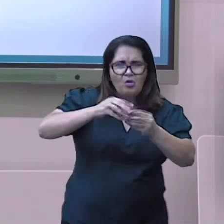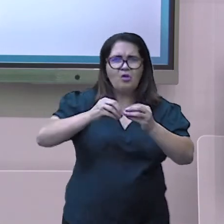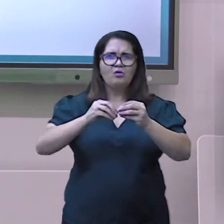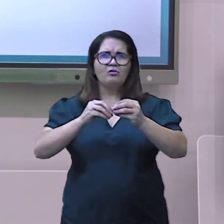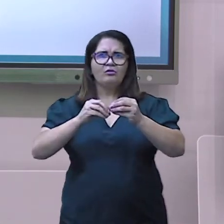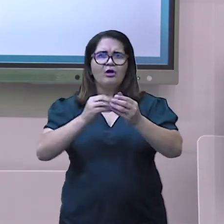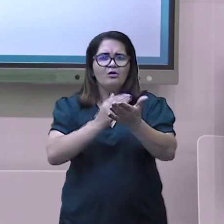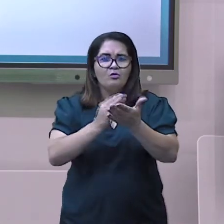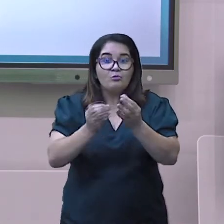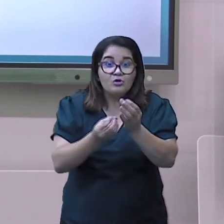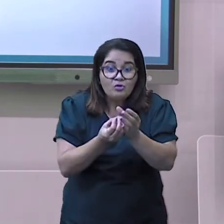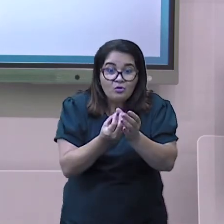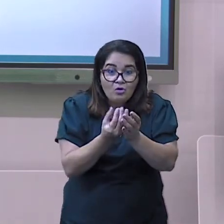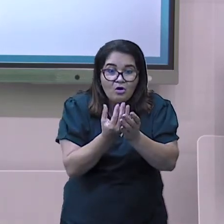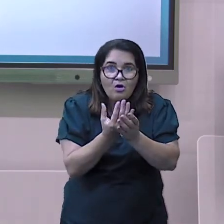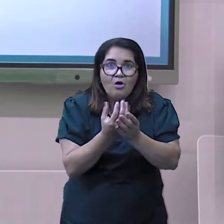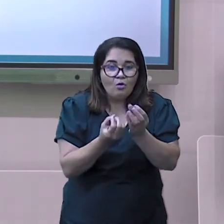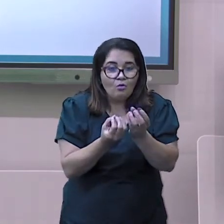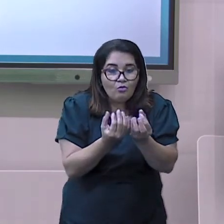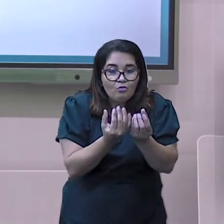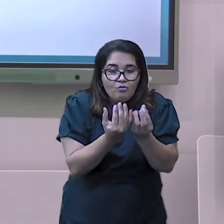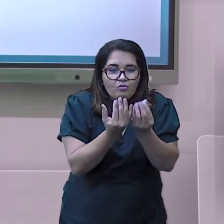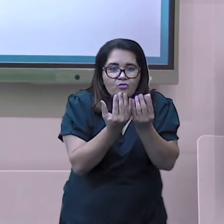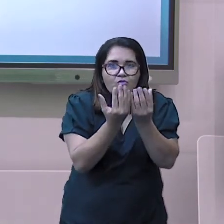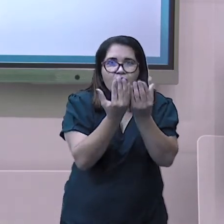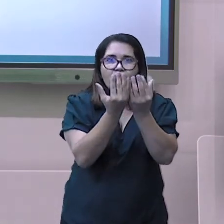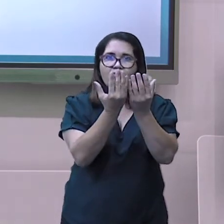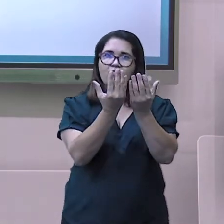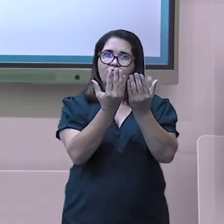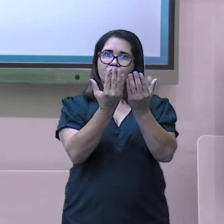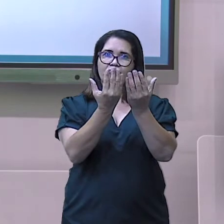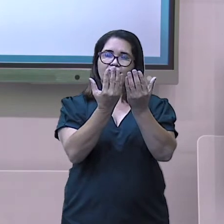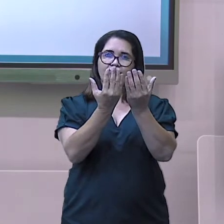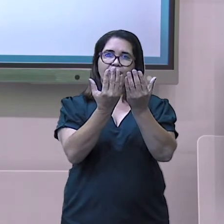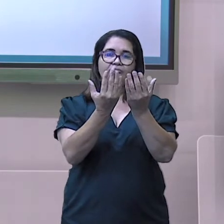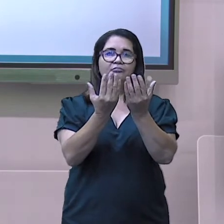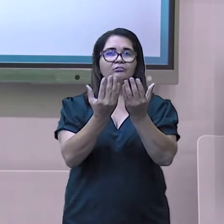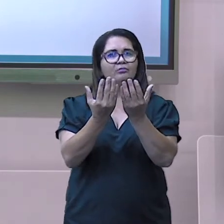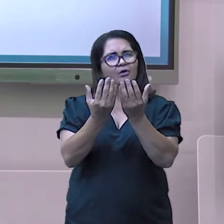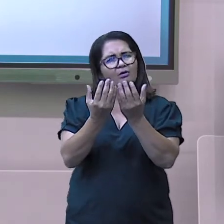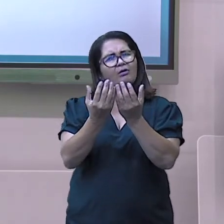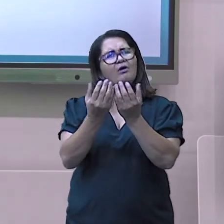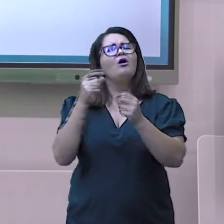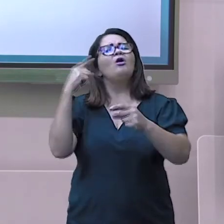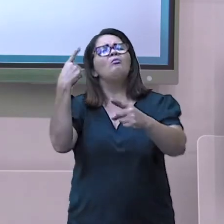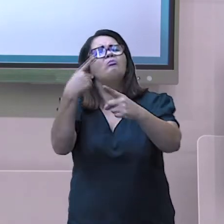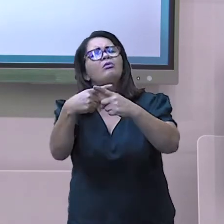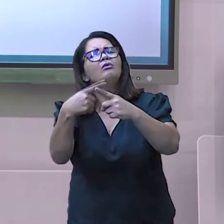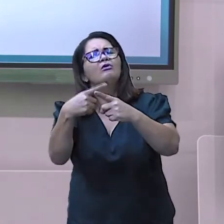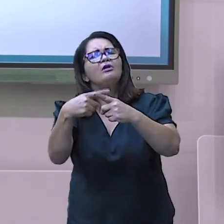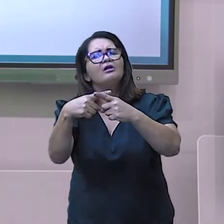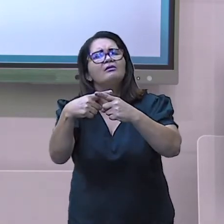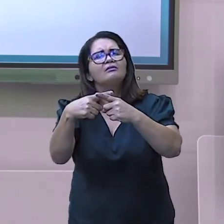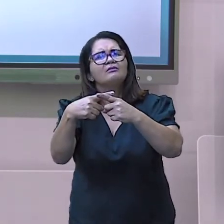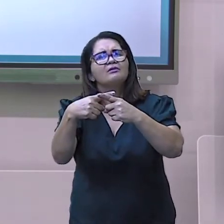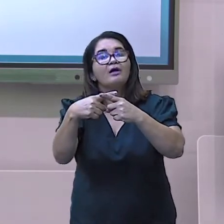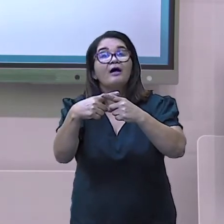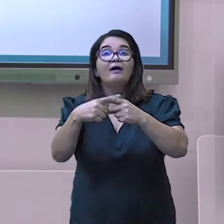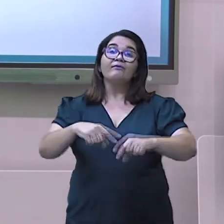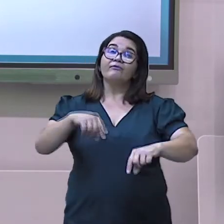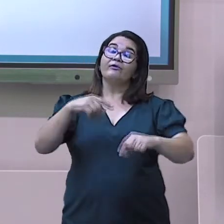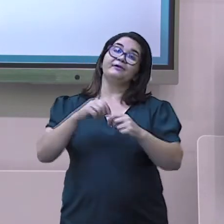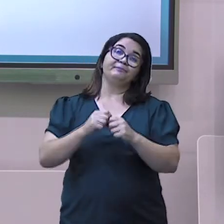isso aconteceu? O que será que provocou esse fogo? Então, são instalações elétricas sem